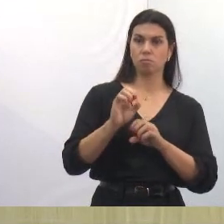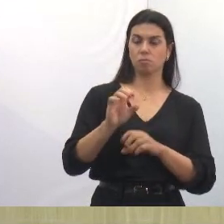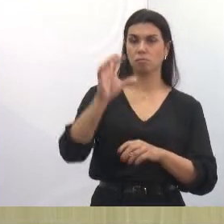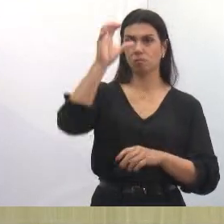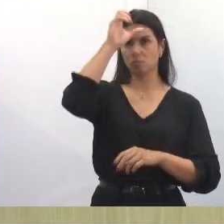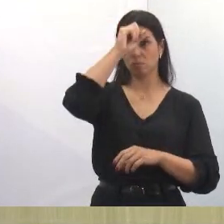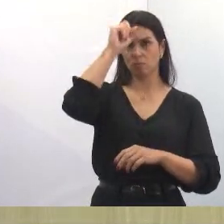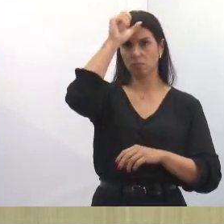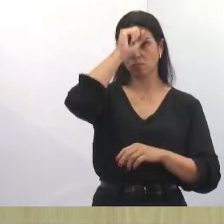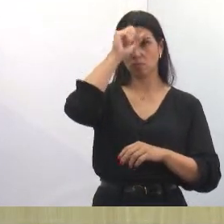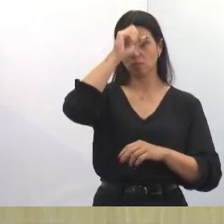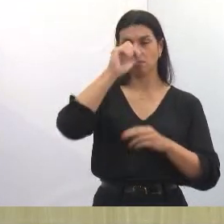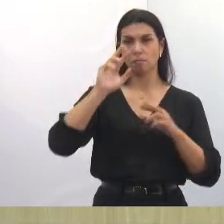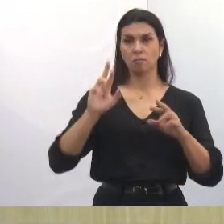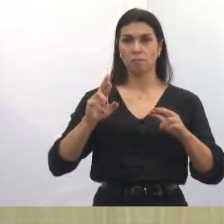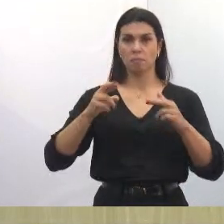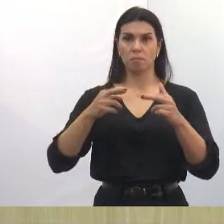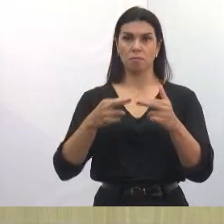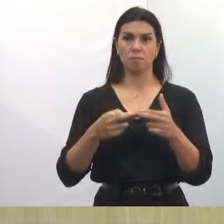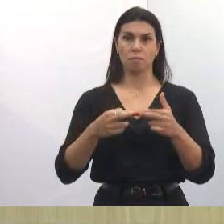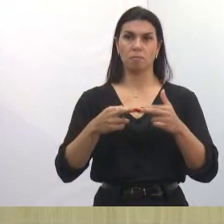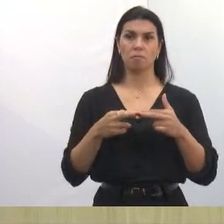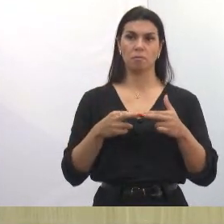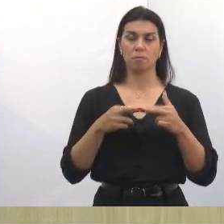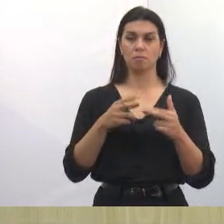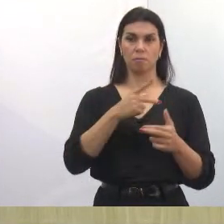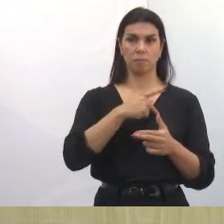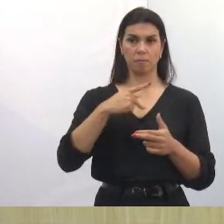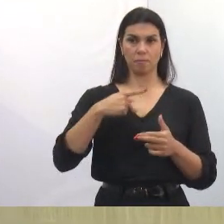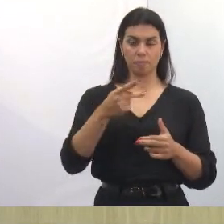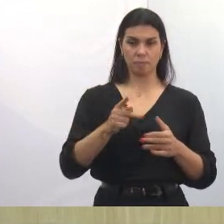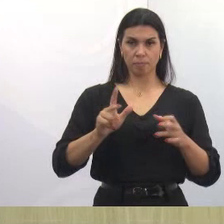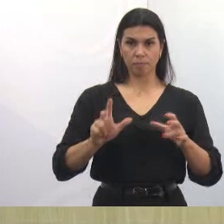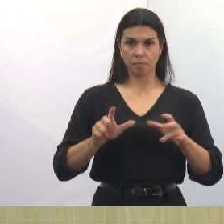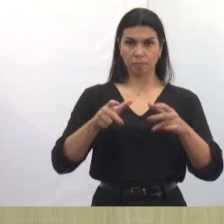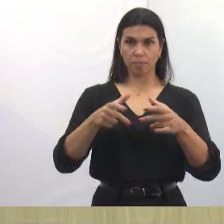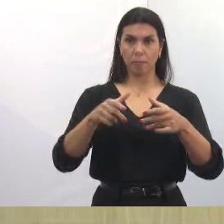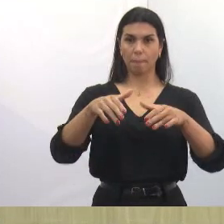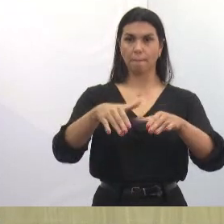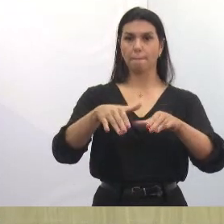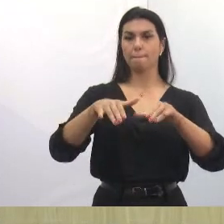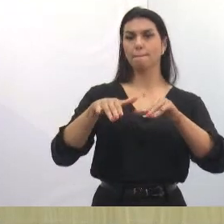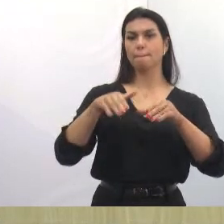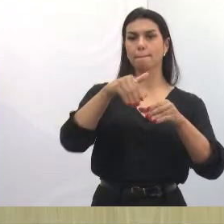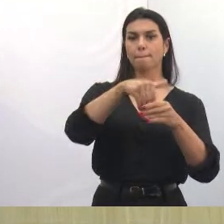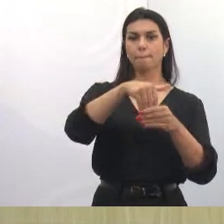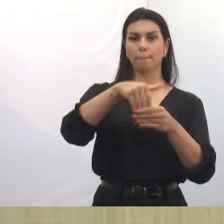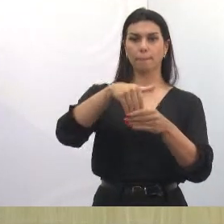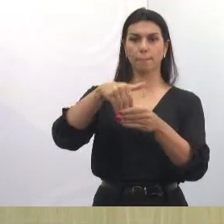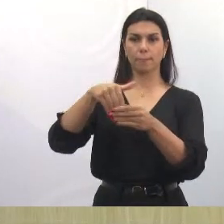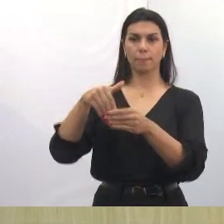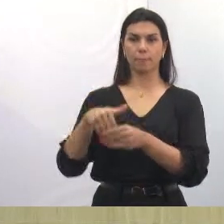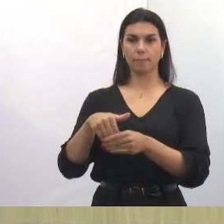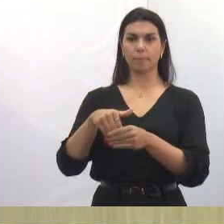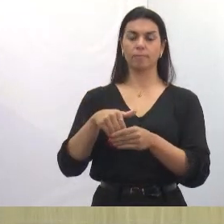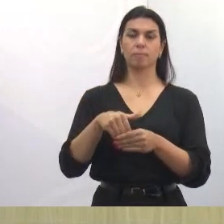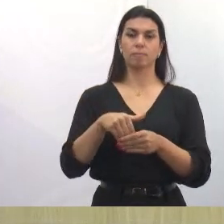ensino-aprendizagem. Requeremos ao excelentíssimo senhor presidente da casa, ouvido e aprovado pelo egrégio plenário,